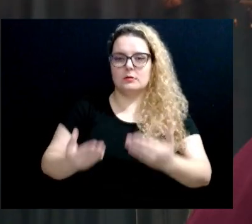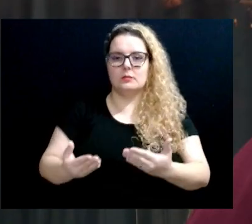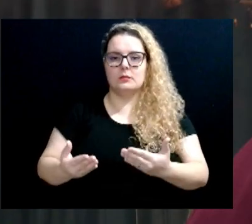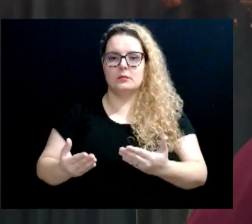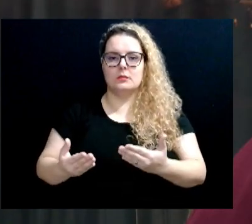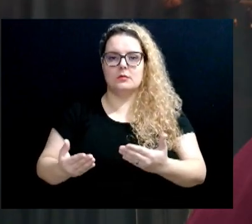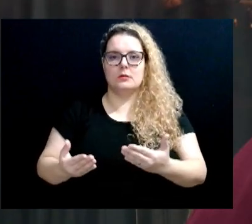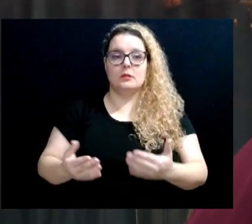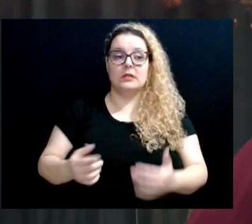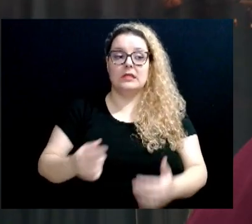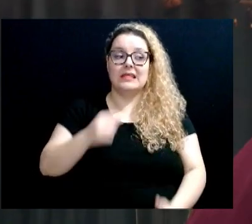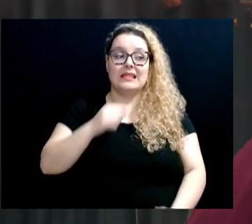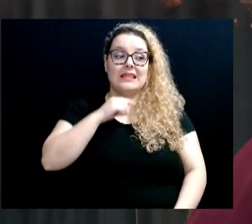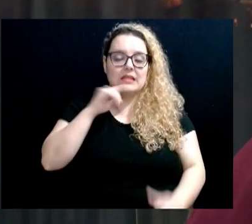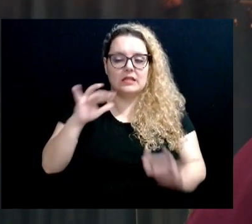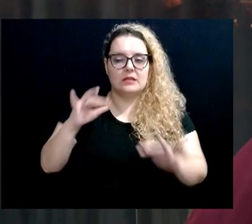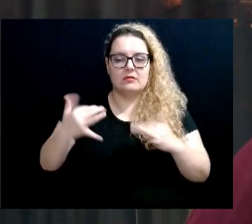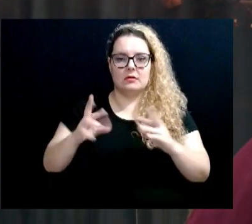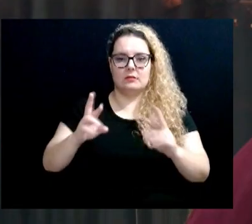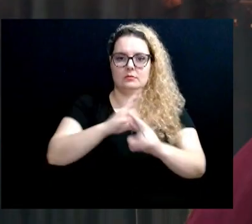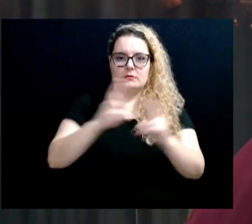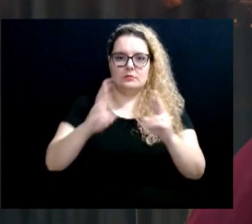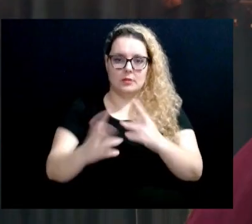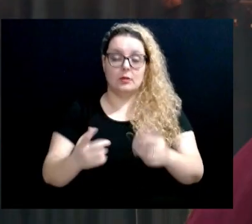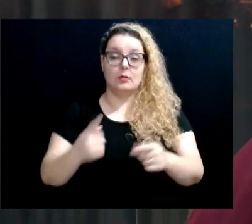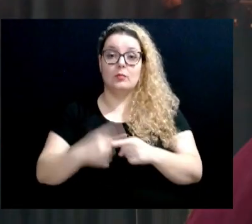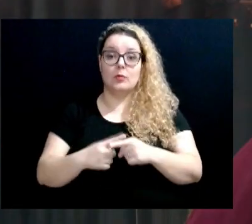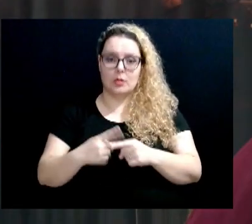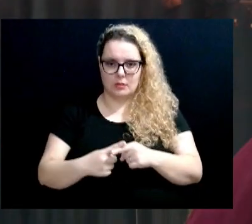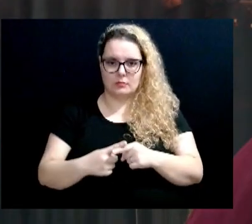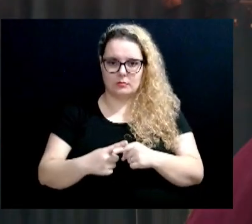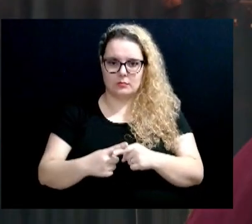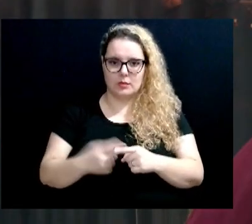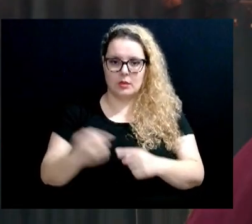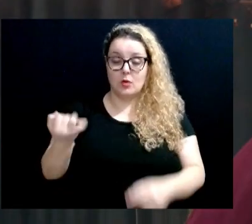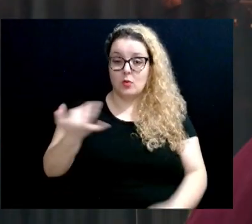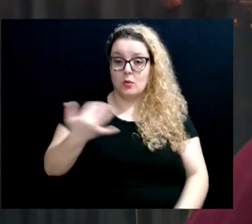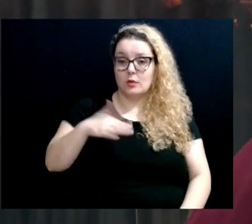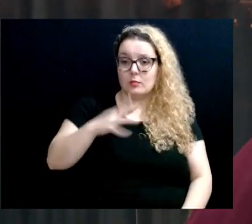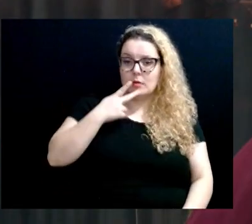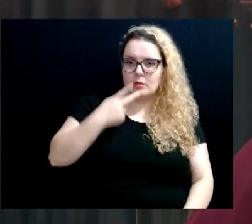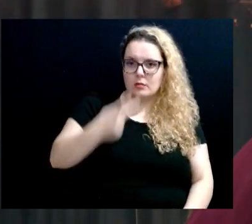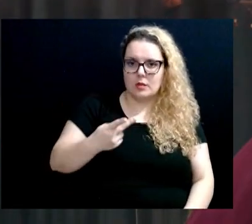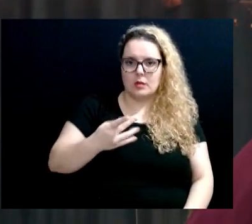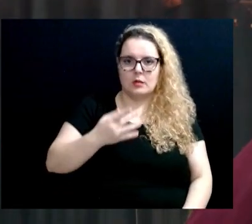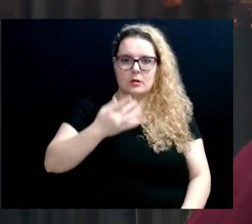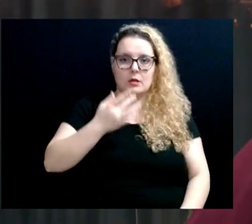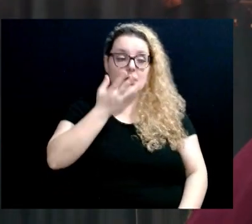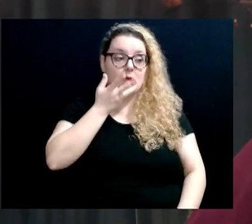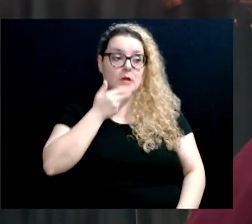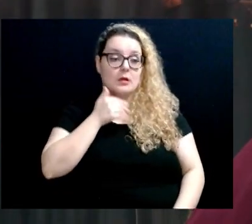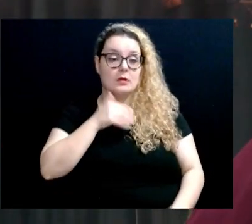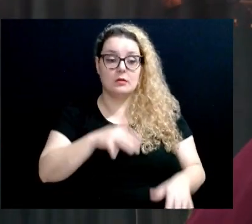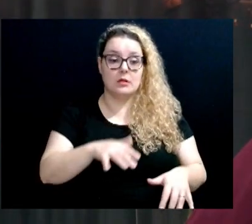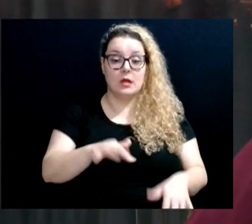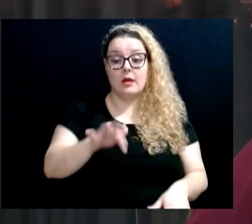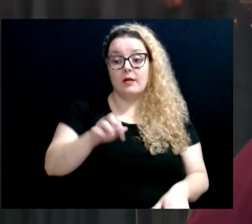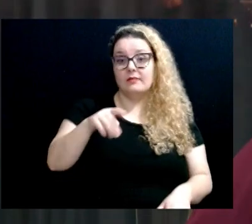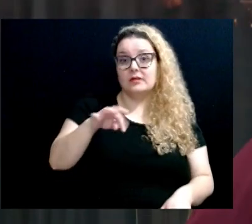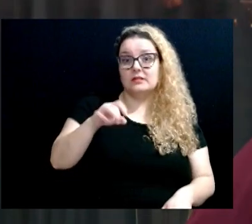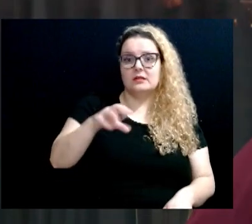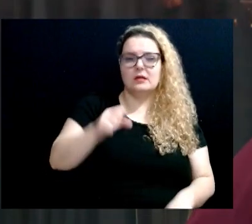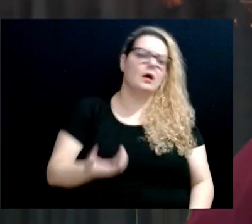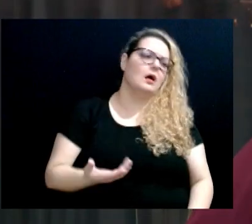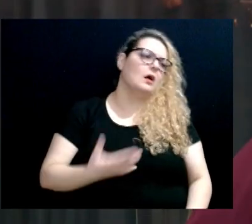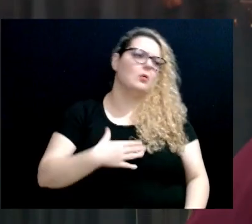nas relações, né? Para quê? Quanto mais eu falo que aquela criança fantasma, ai, meu filho não dá trabalho, ai, o meu